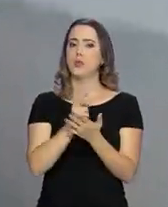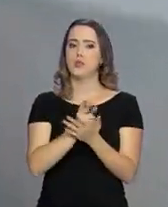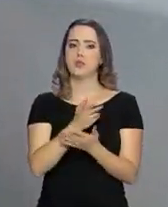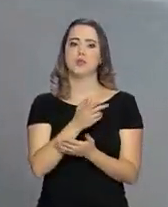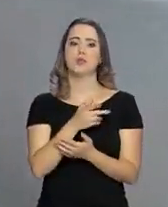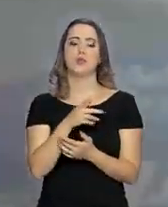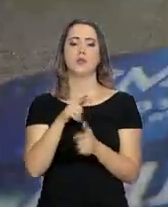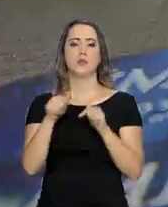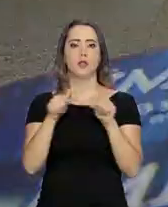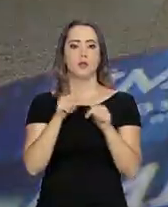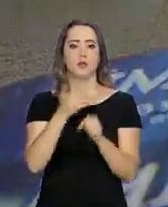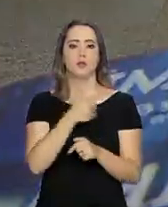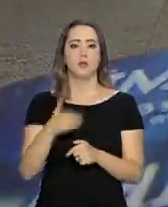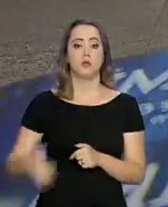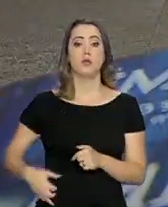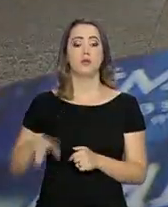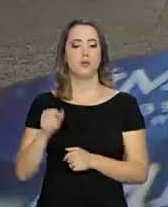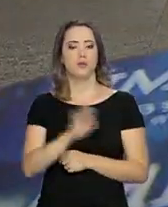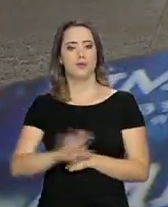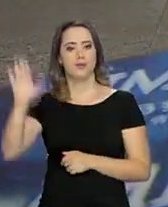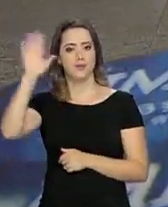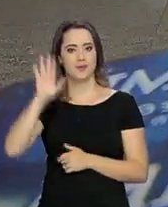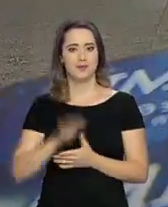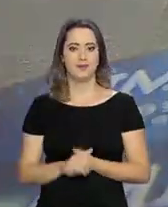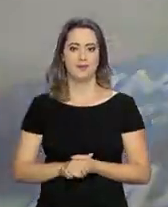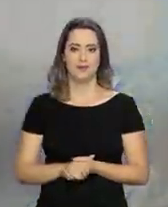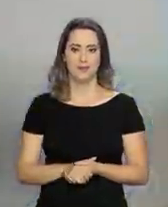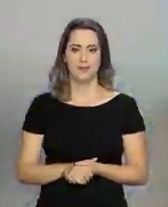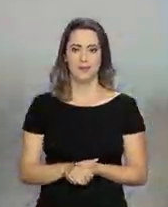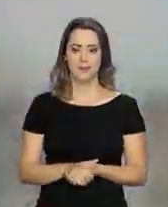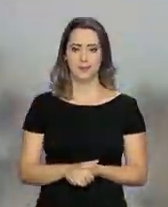para todos os cantos do país.